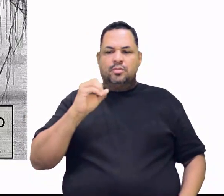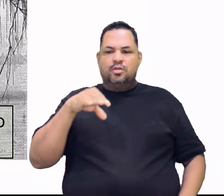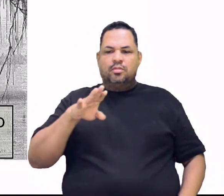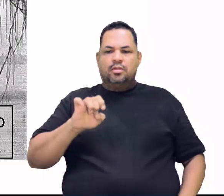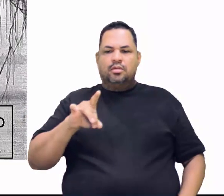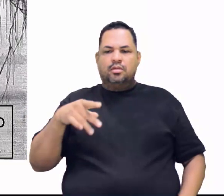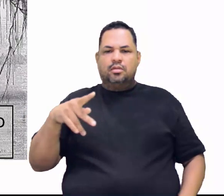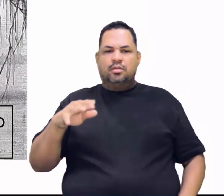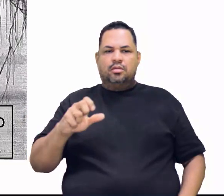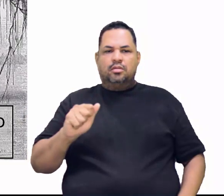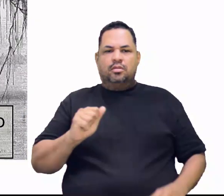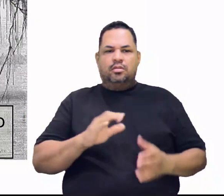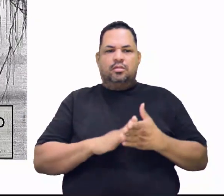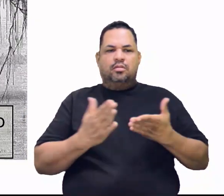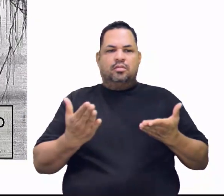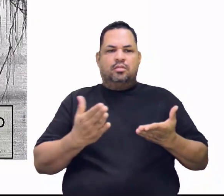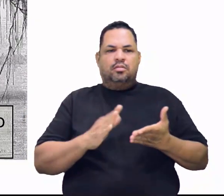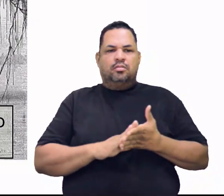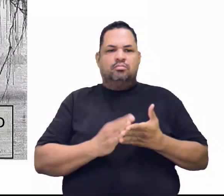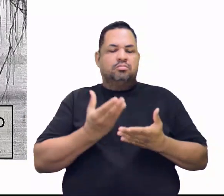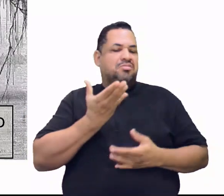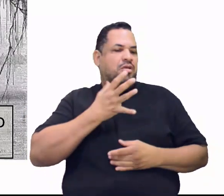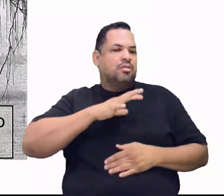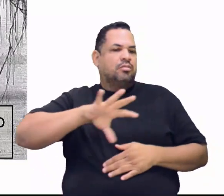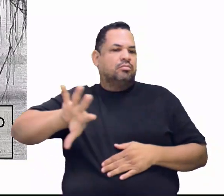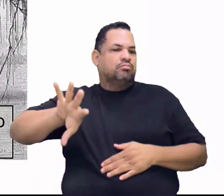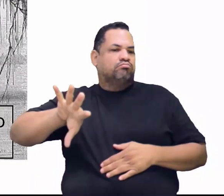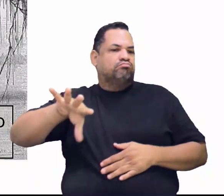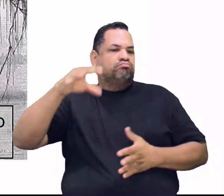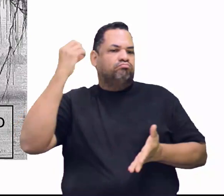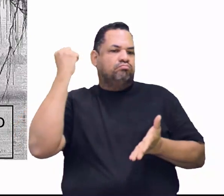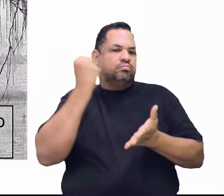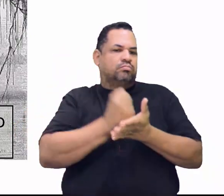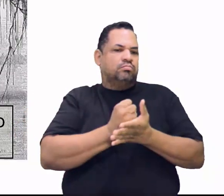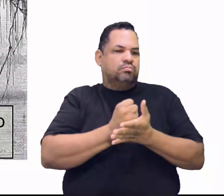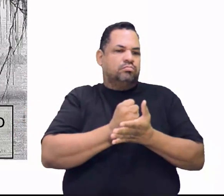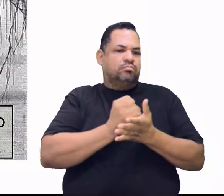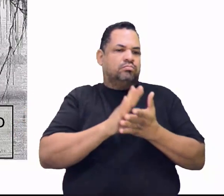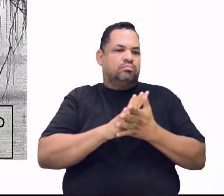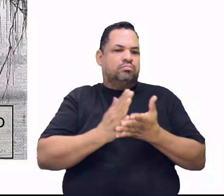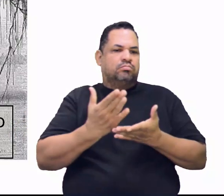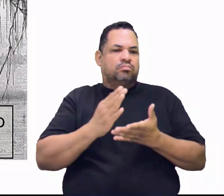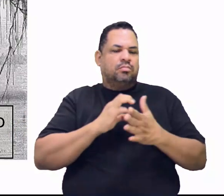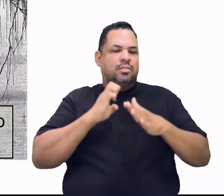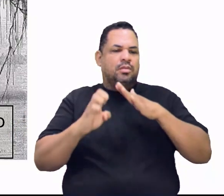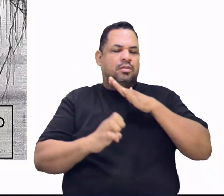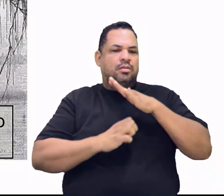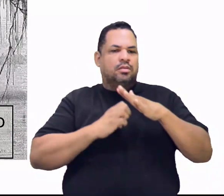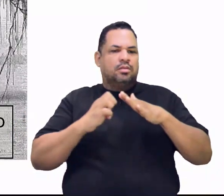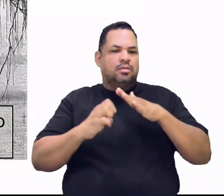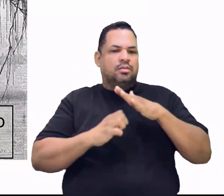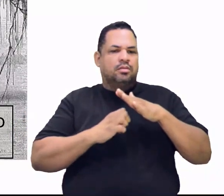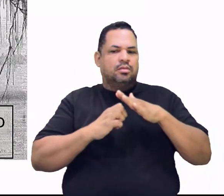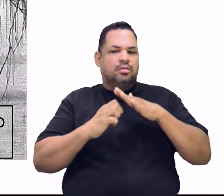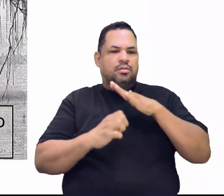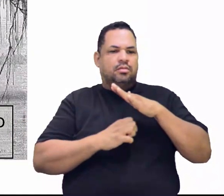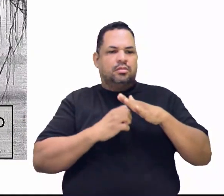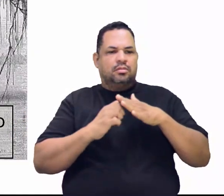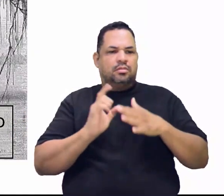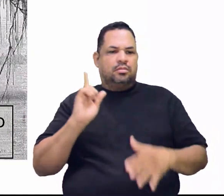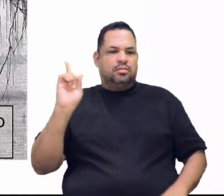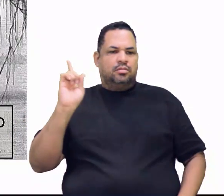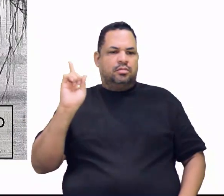O governo imperial, olha aí, ele vai recusar a autorização para que a